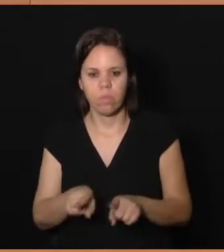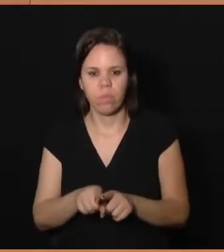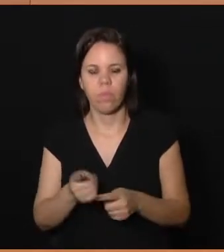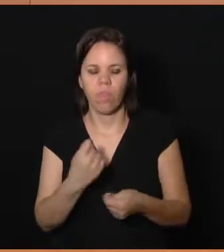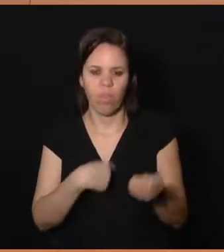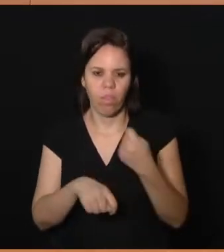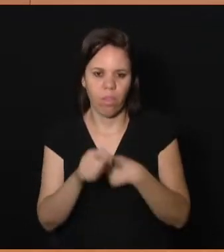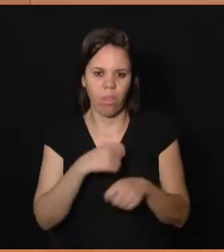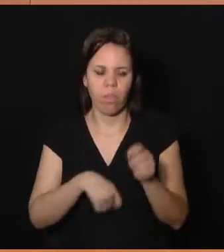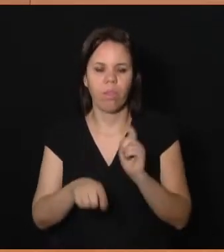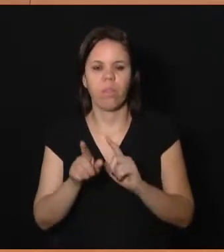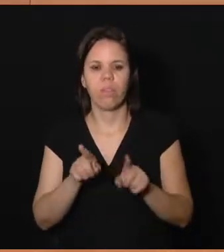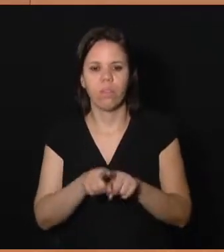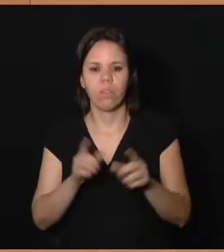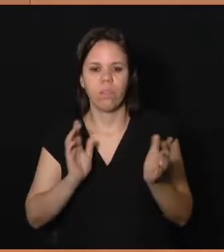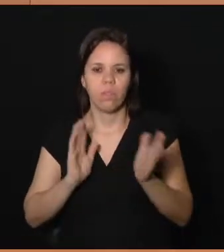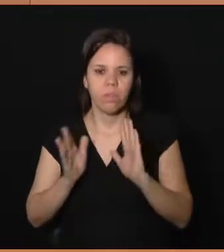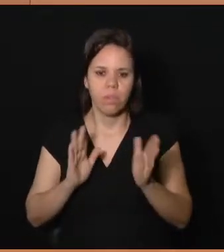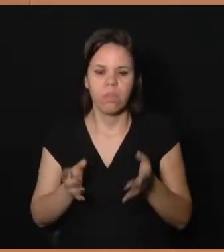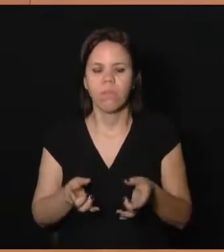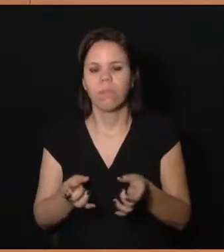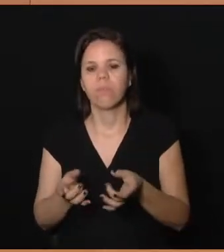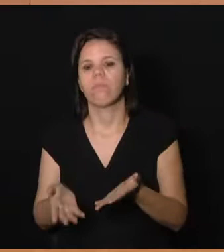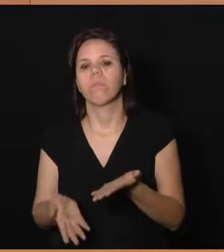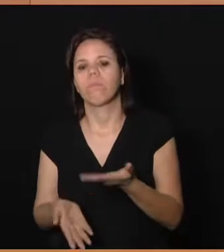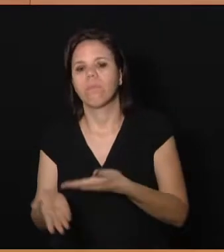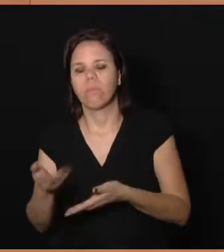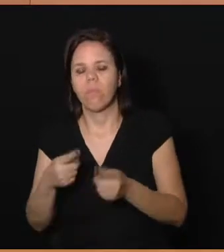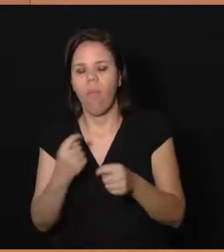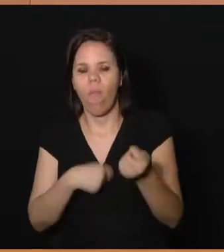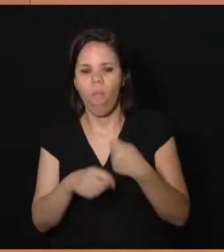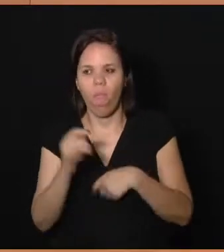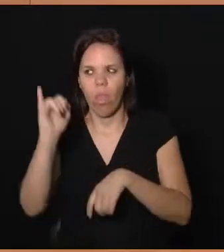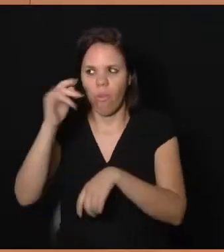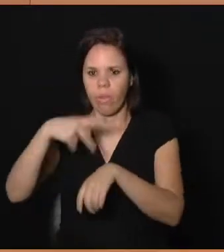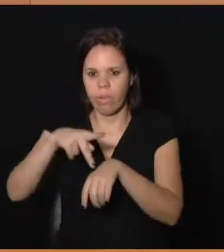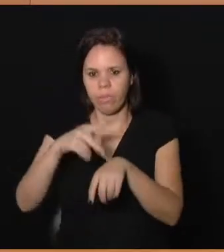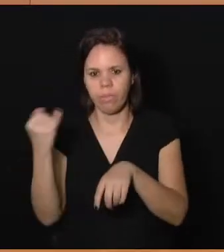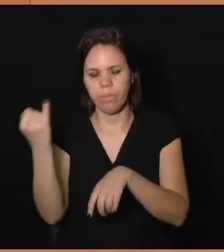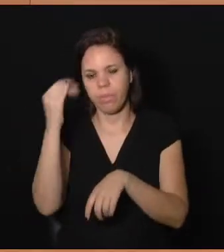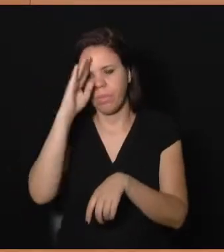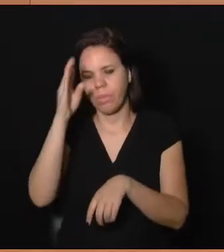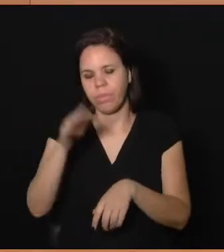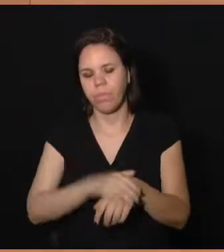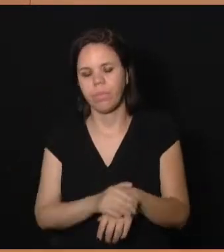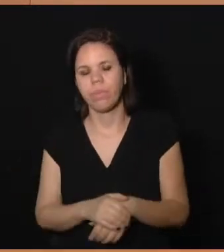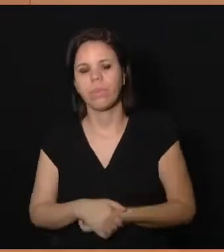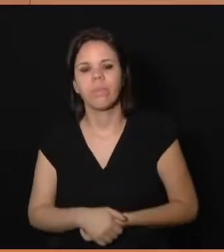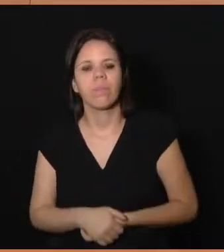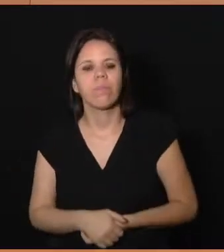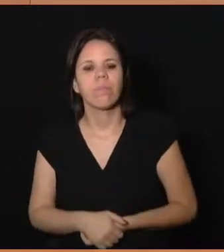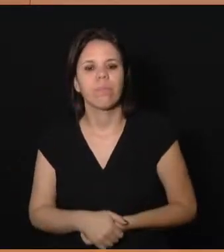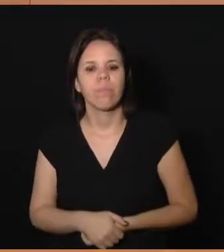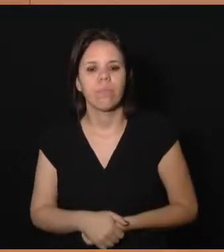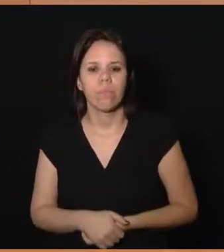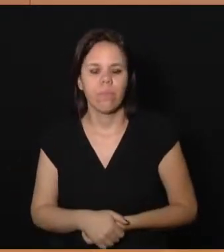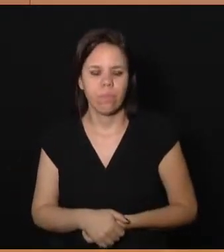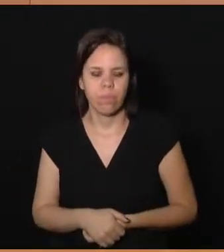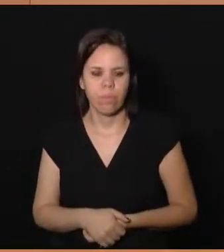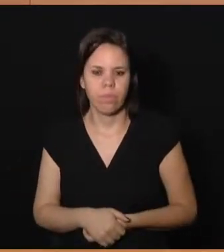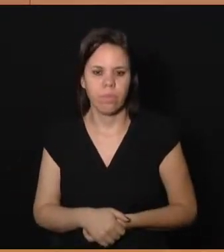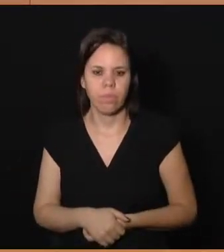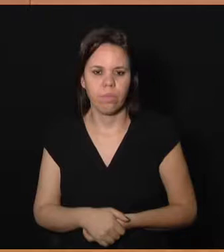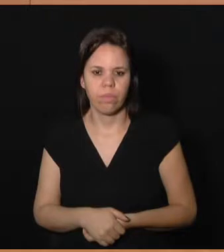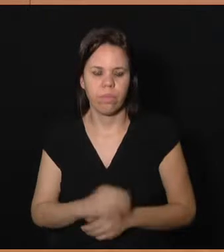como amante ali do comércio exterior, sabemos ali da importância e da relevância desse tipo